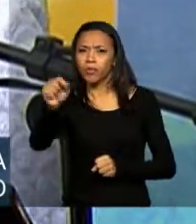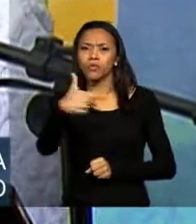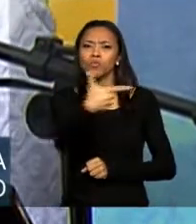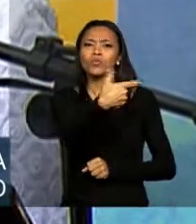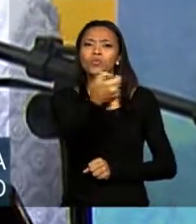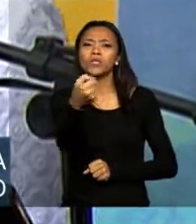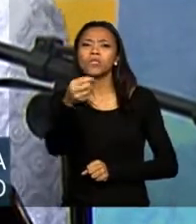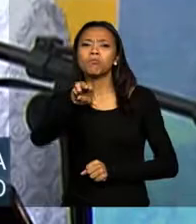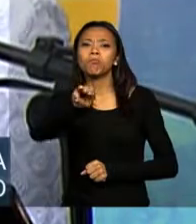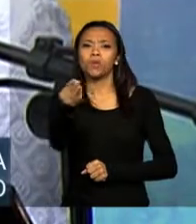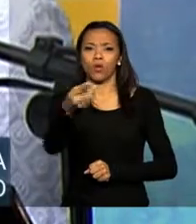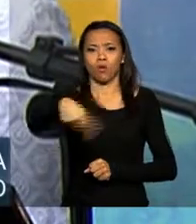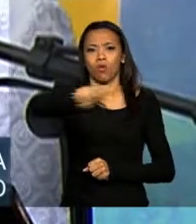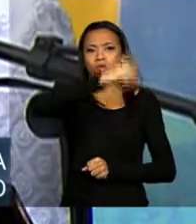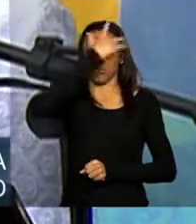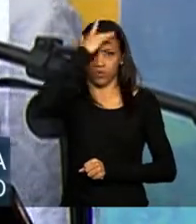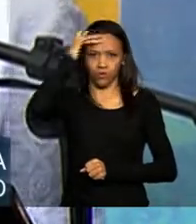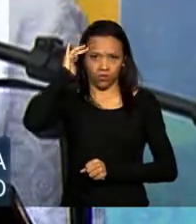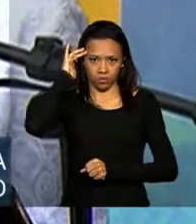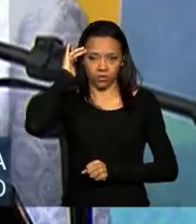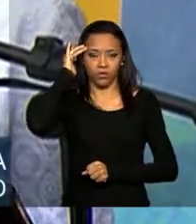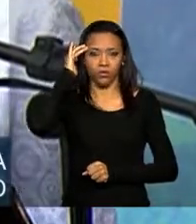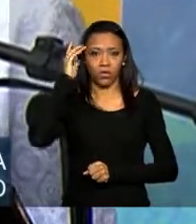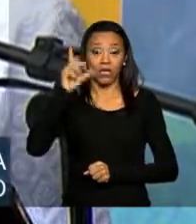nosso no nosso poder